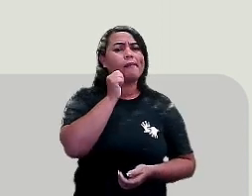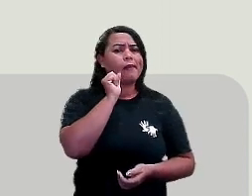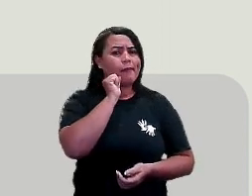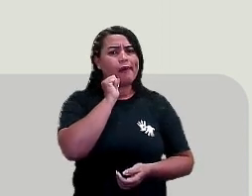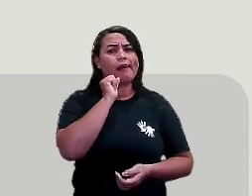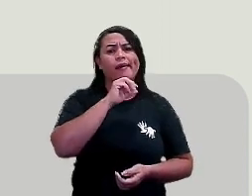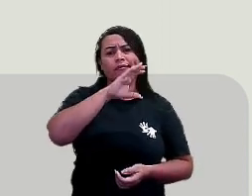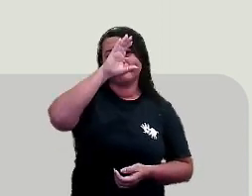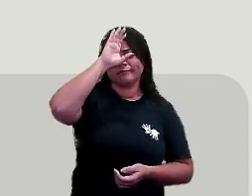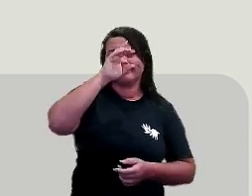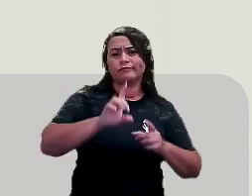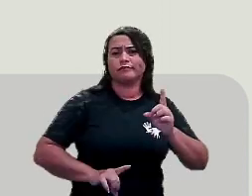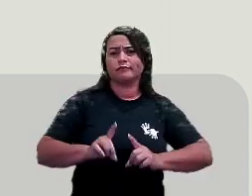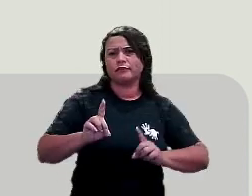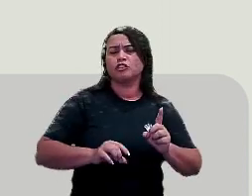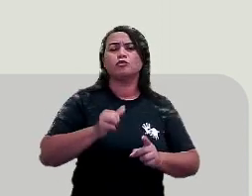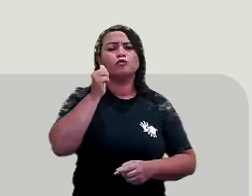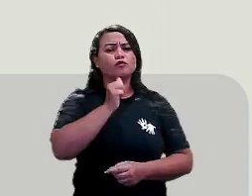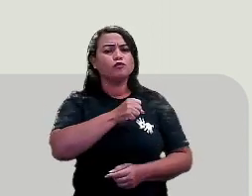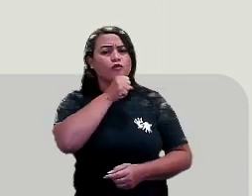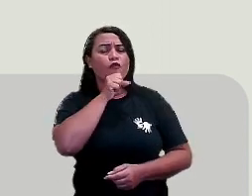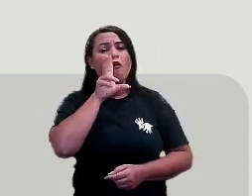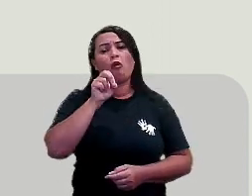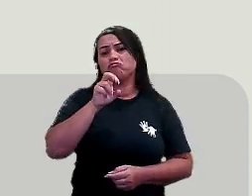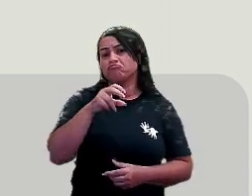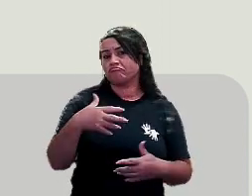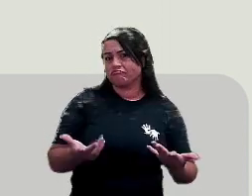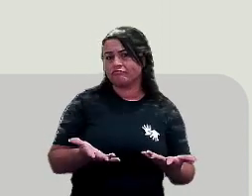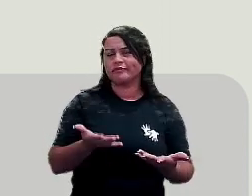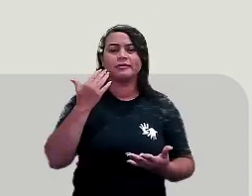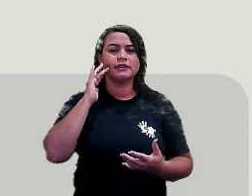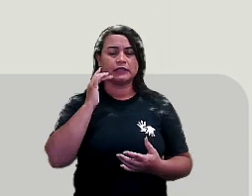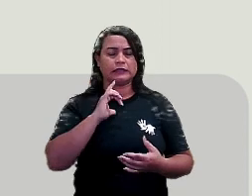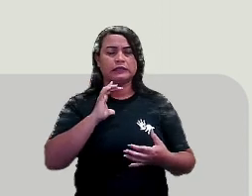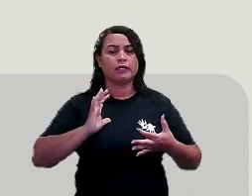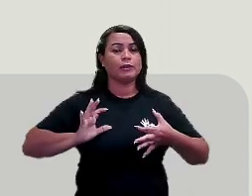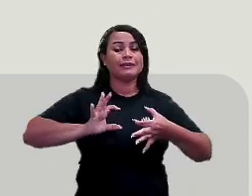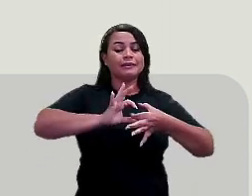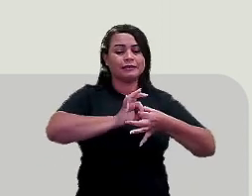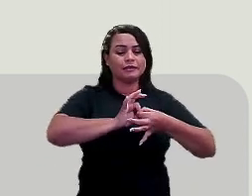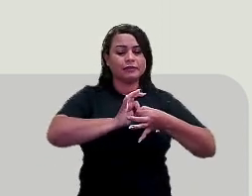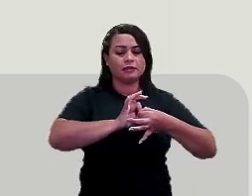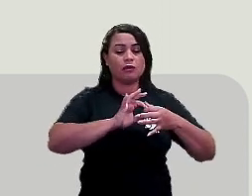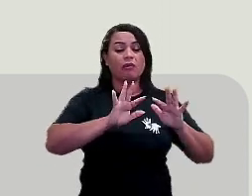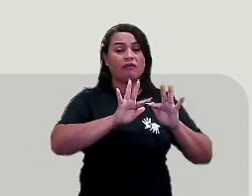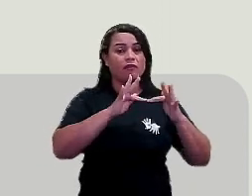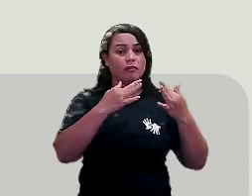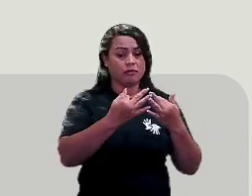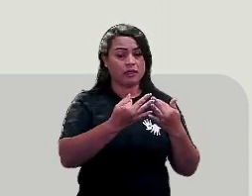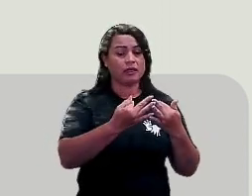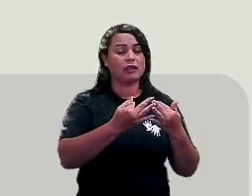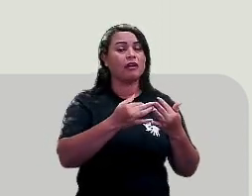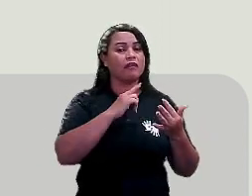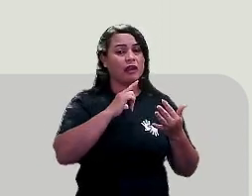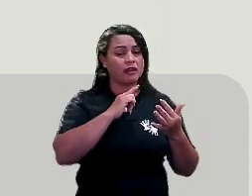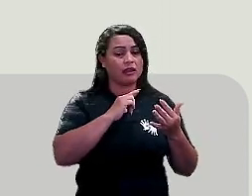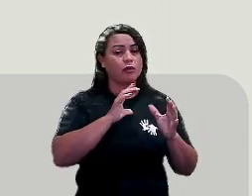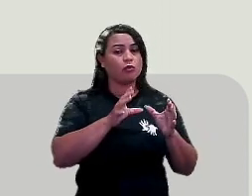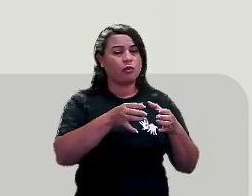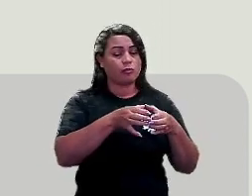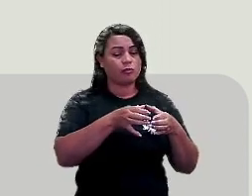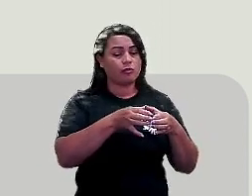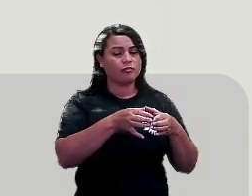vocês possuem uma ligação. A partir da seu familiar, você vai constituir sua comunidade